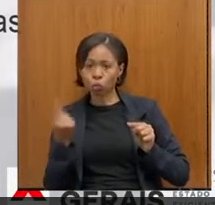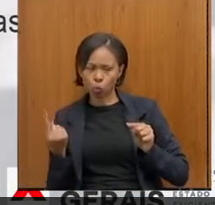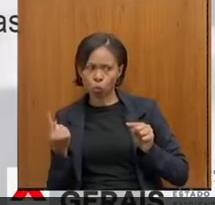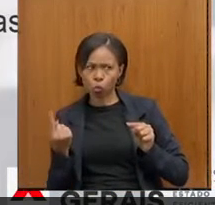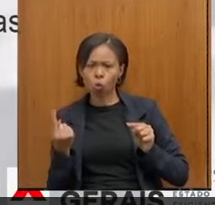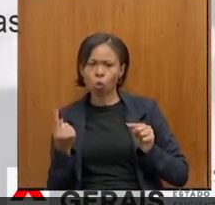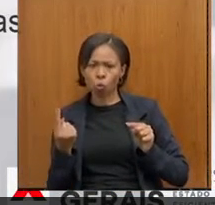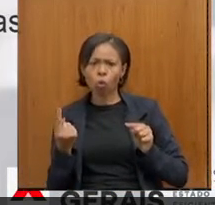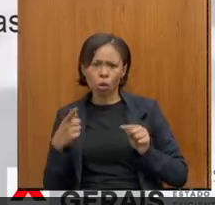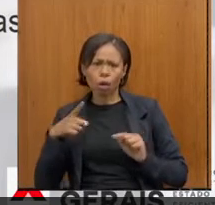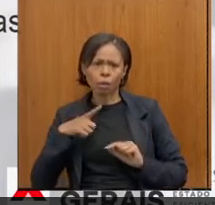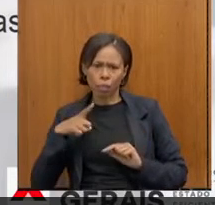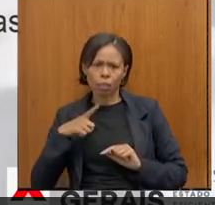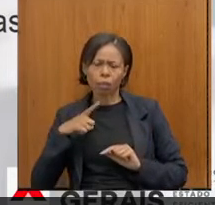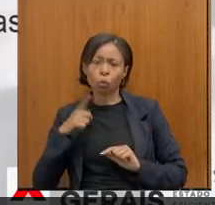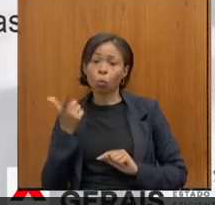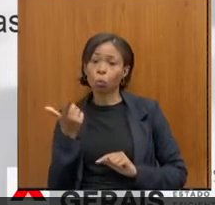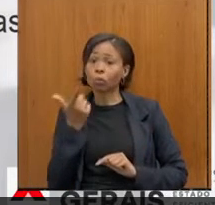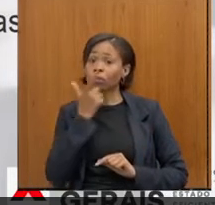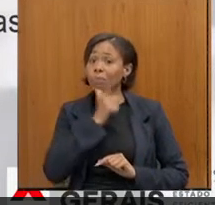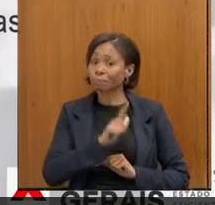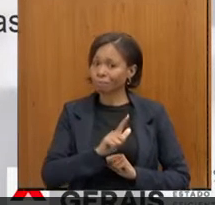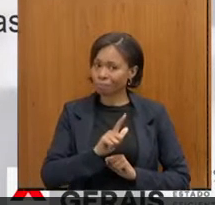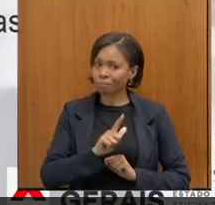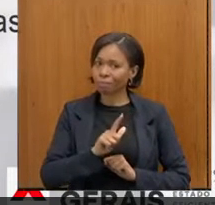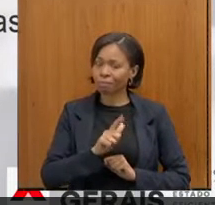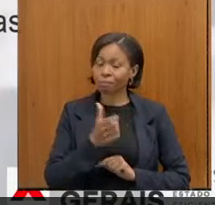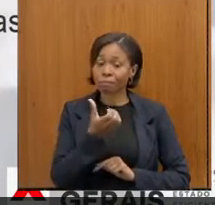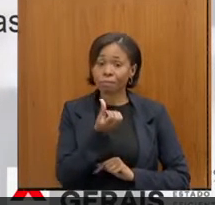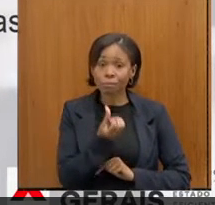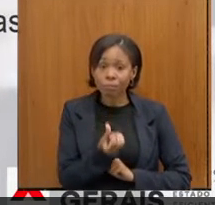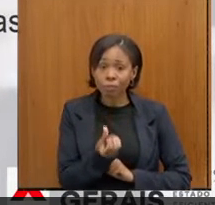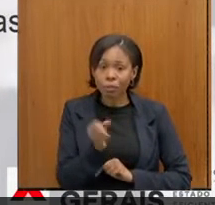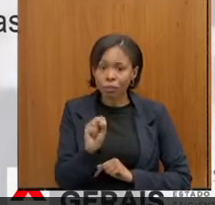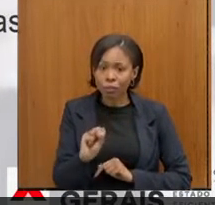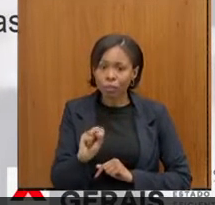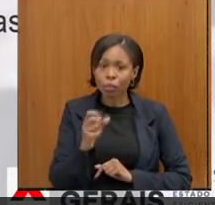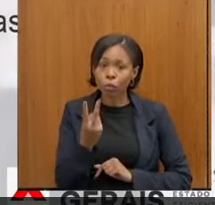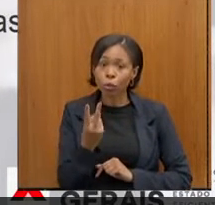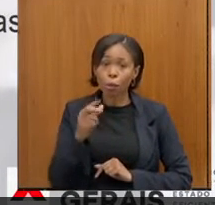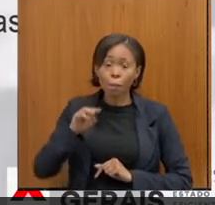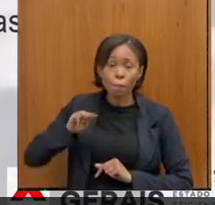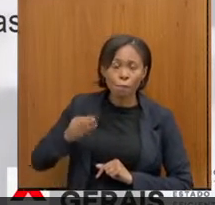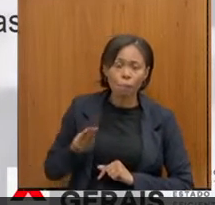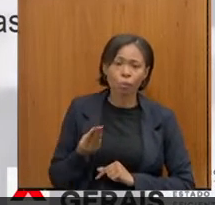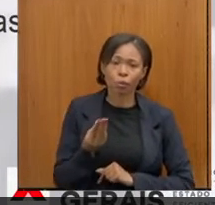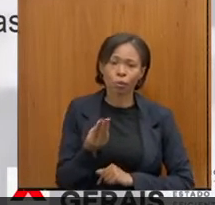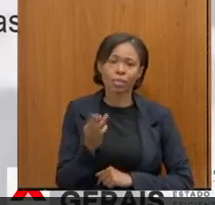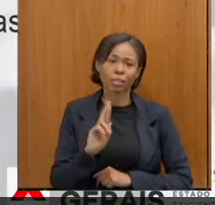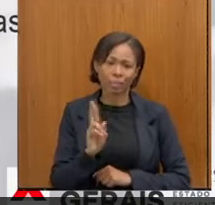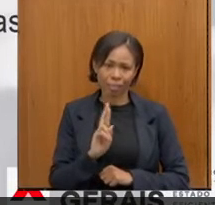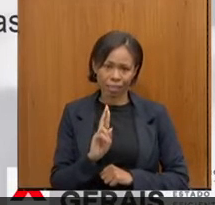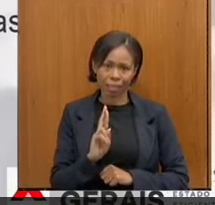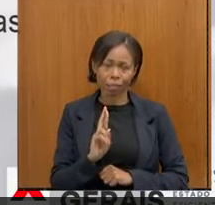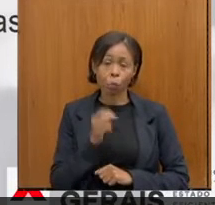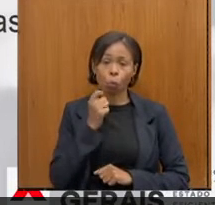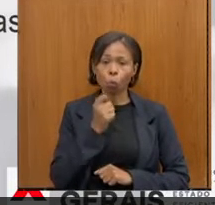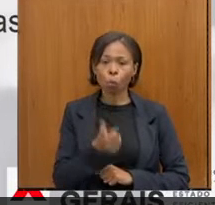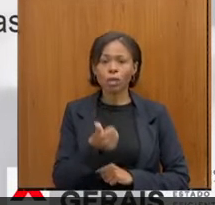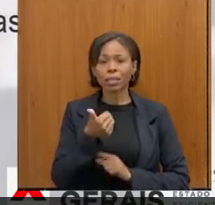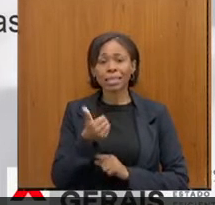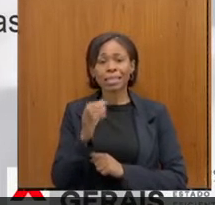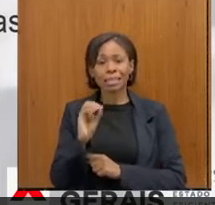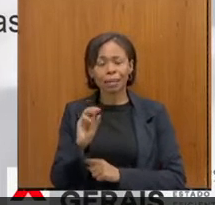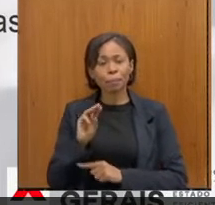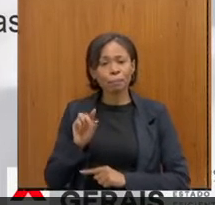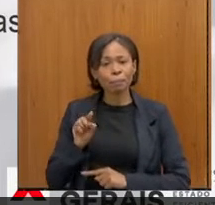2021 em que a gente conseguiu viabilizar 682 milhões de reais para quase 10 mil